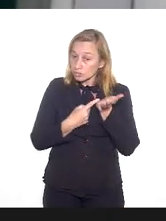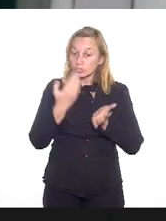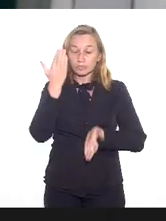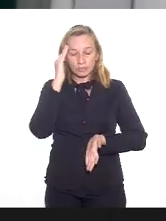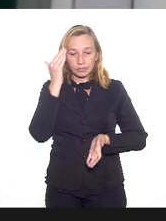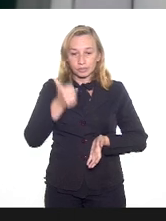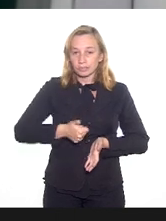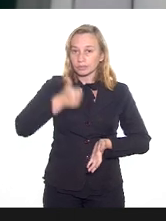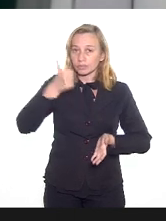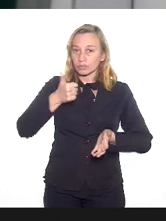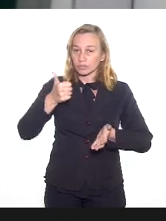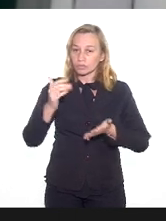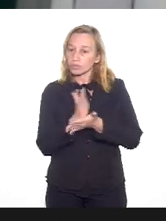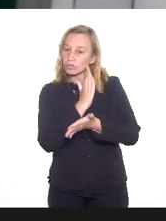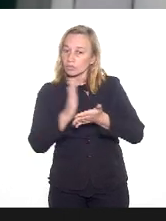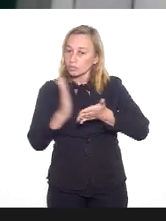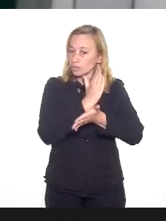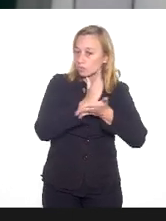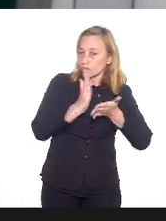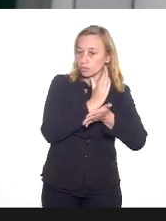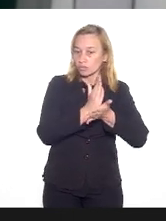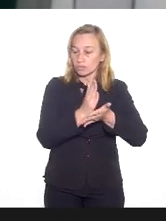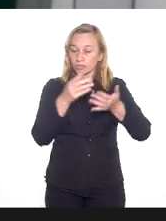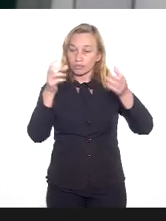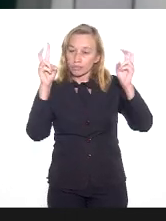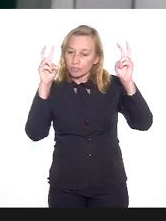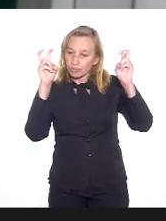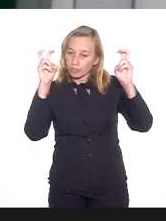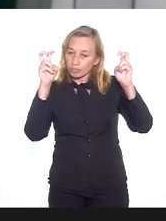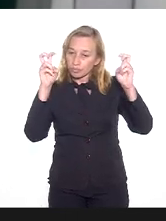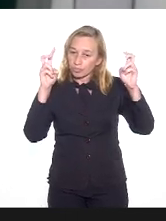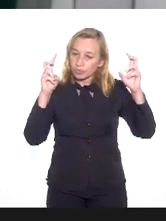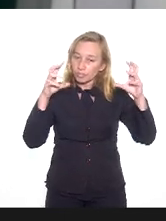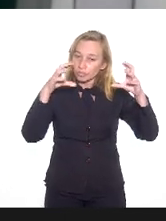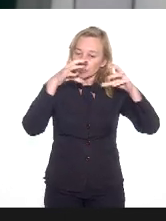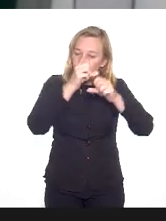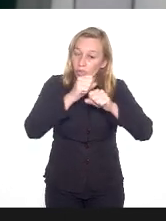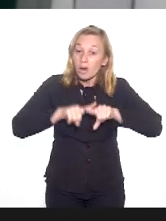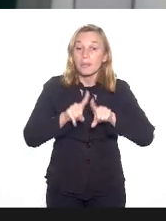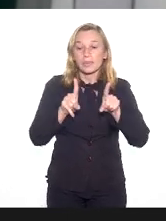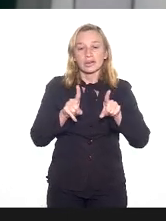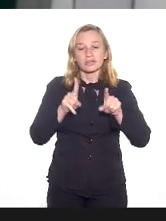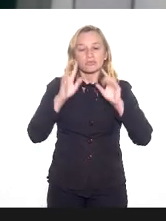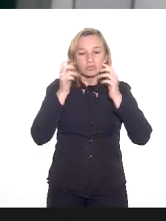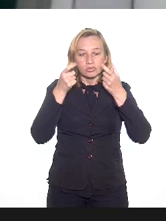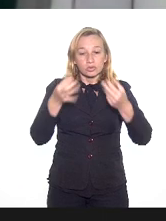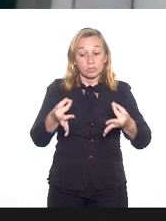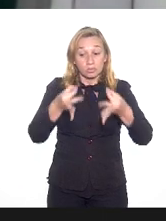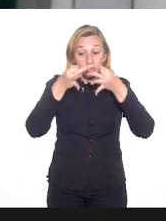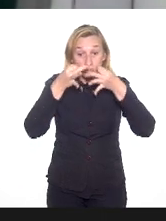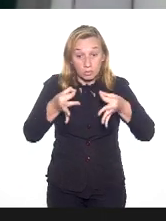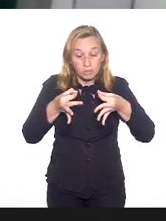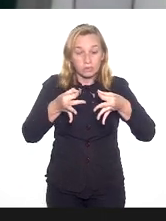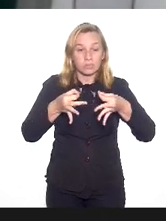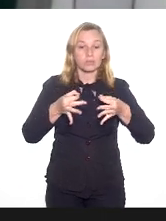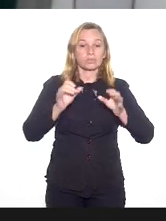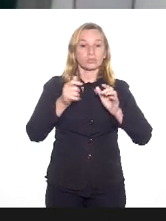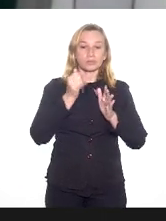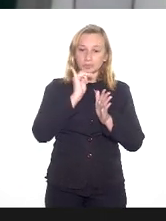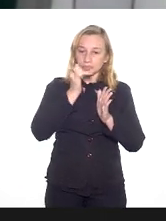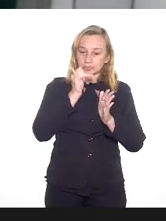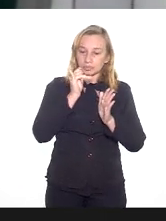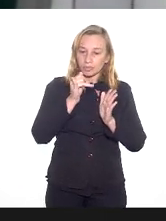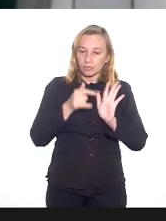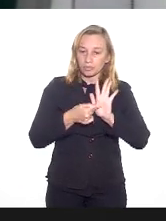elementos obscuros, mas um aspecto que também chamou muito a nossa atenção, e o relatório enfatiza, tem a